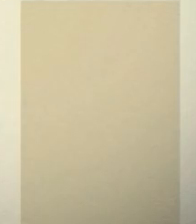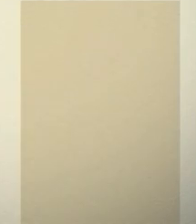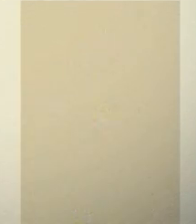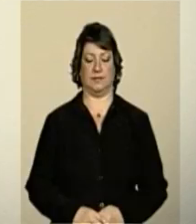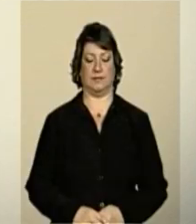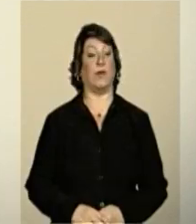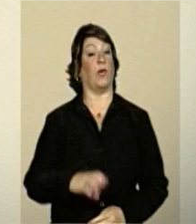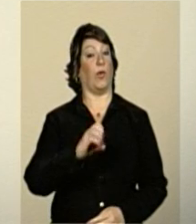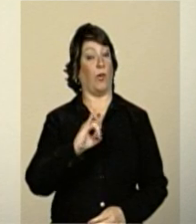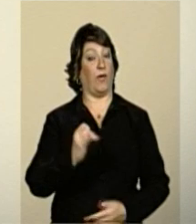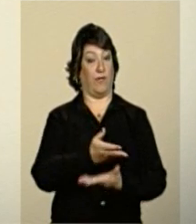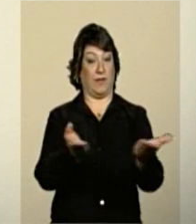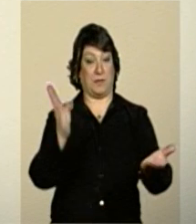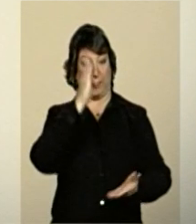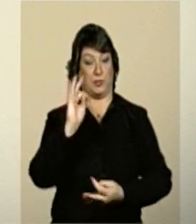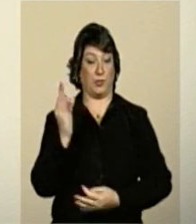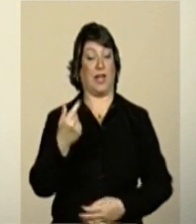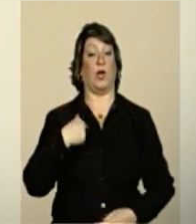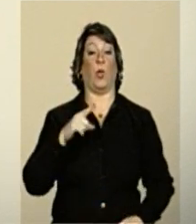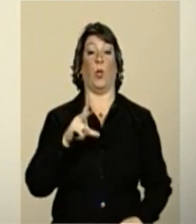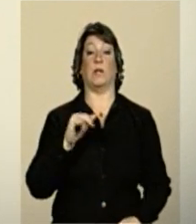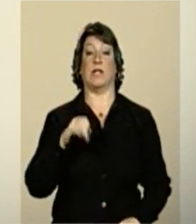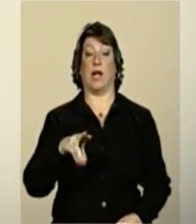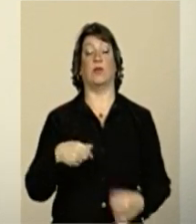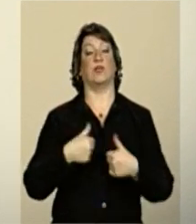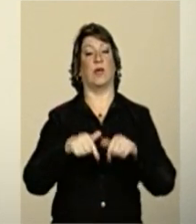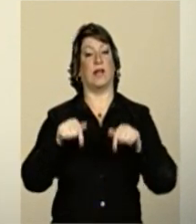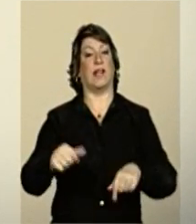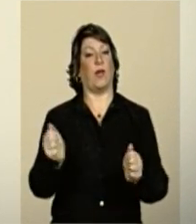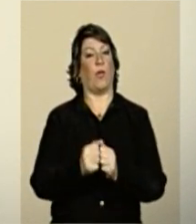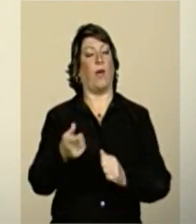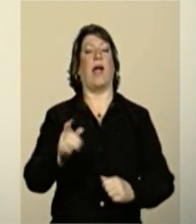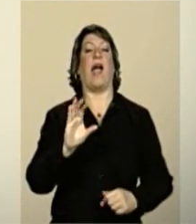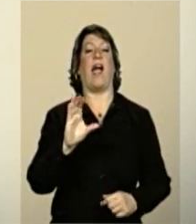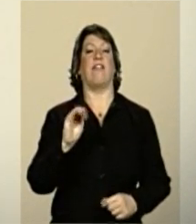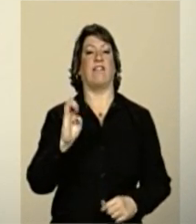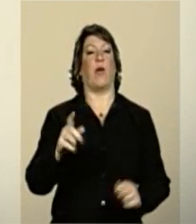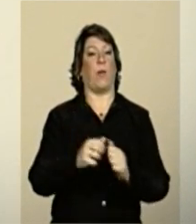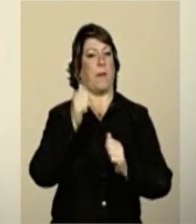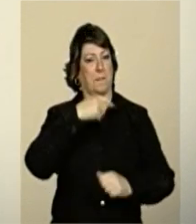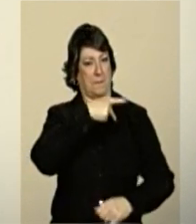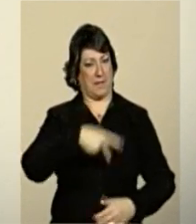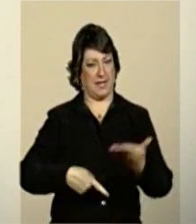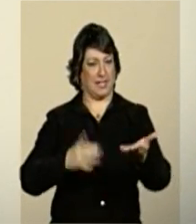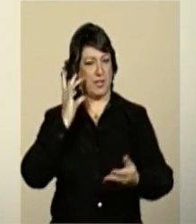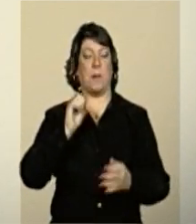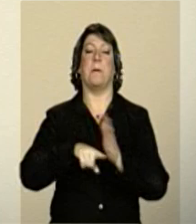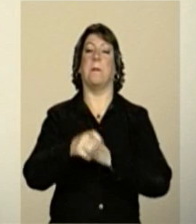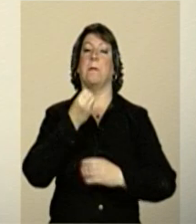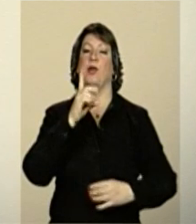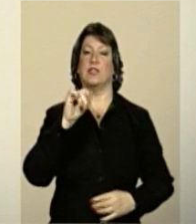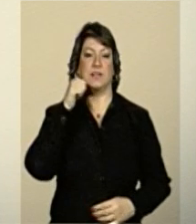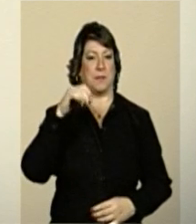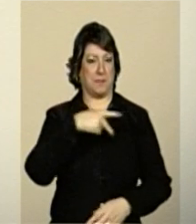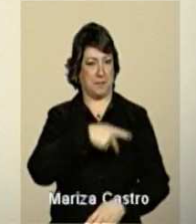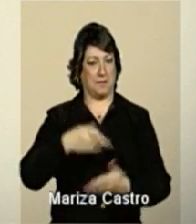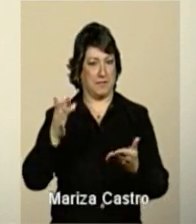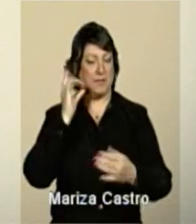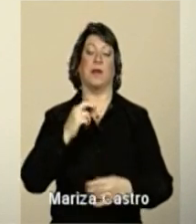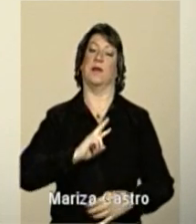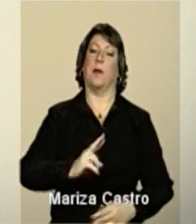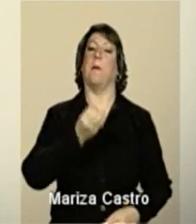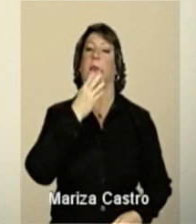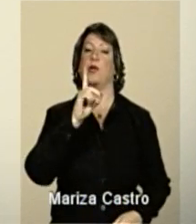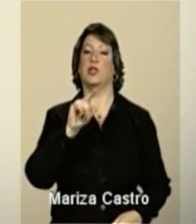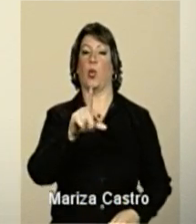Presidenta. Olá, você em todo o Brasil. Eu sou o Luciano Seixas e estou aqui para mais um café com a Presidenta Dilma. Bom dia, Presidenta. Bom dia,